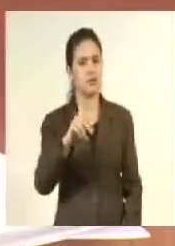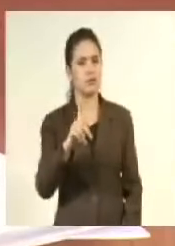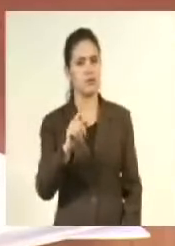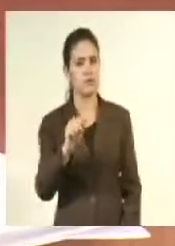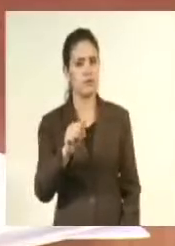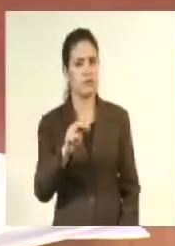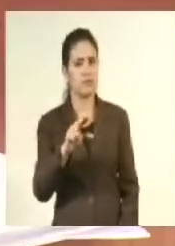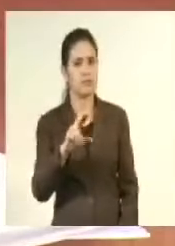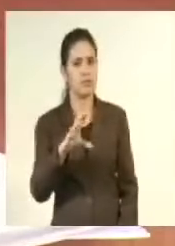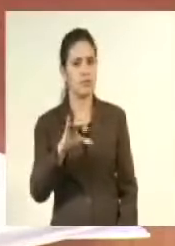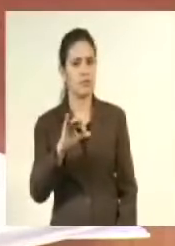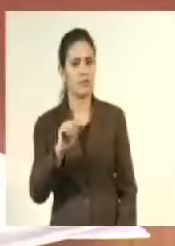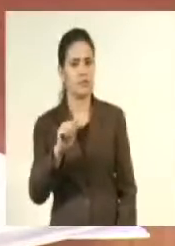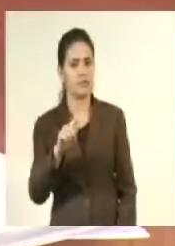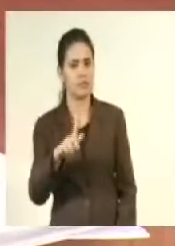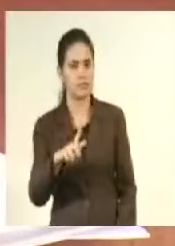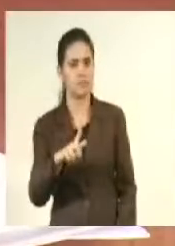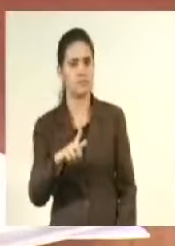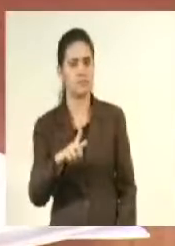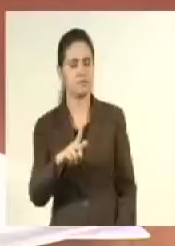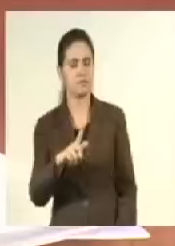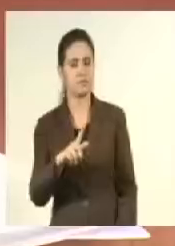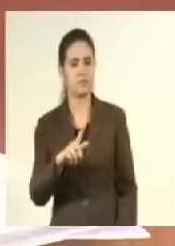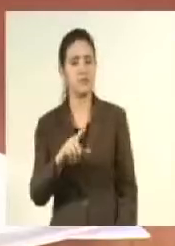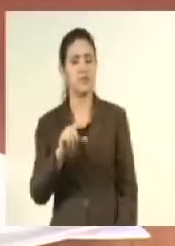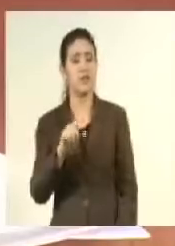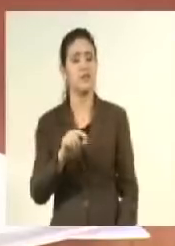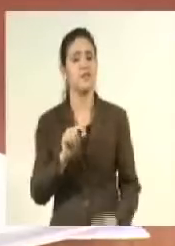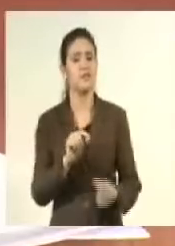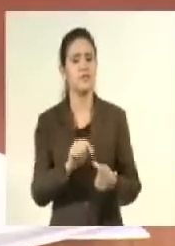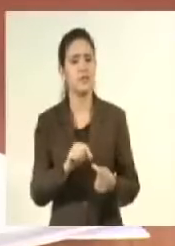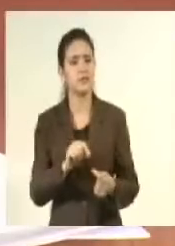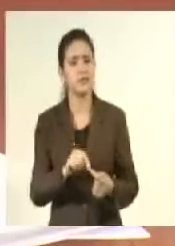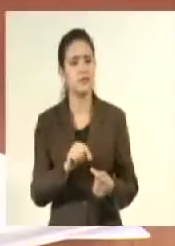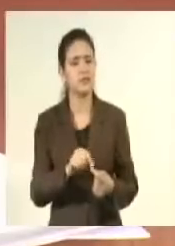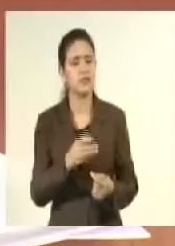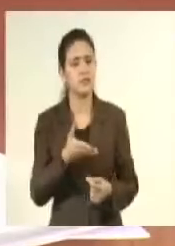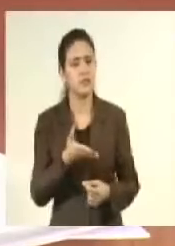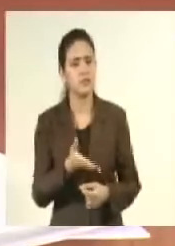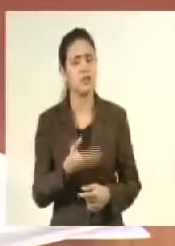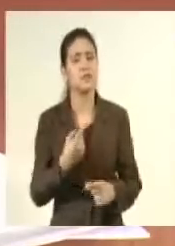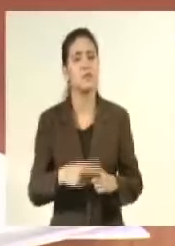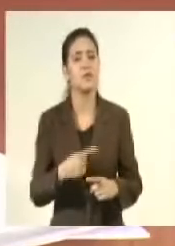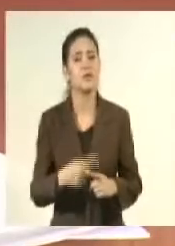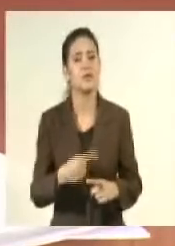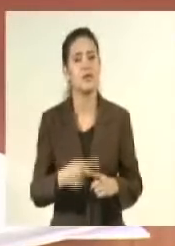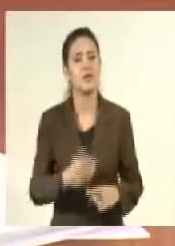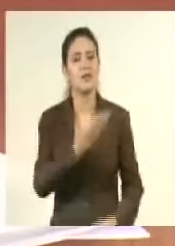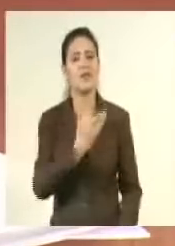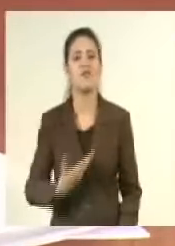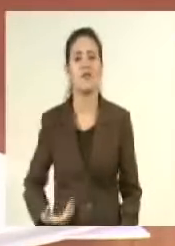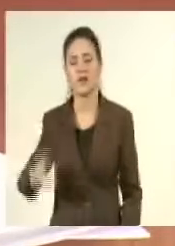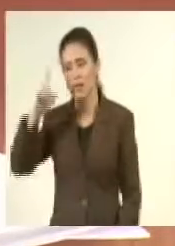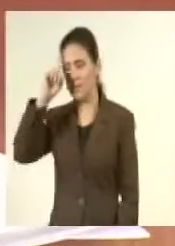fosse tomar uma medida dessa a mando do Palácio.